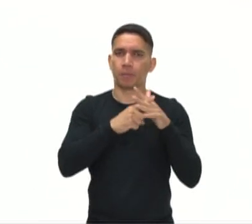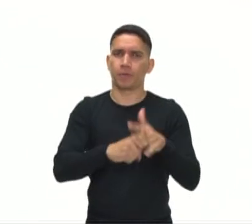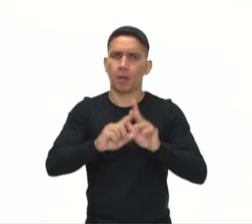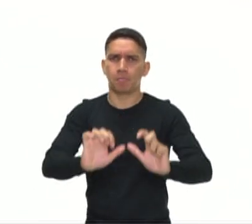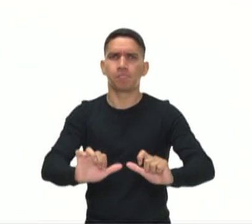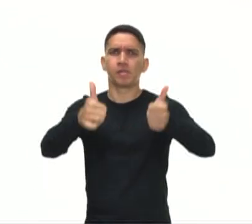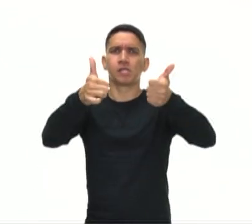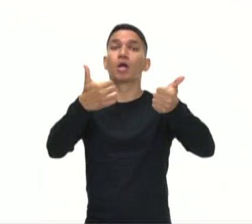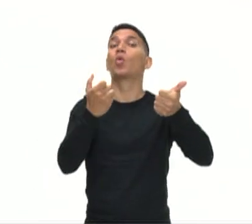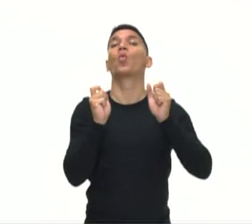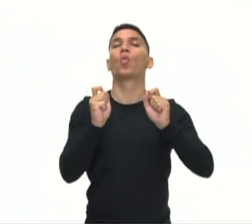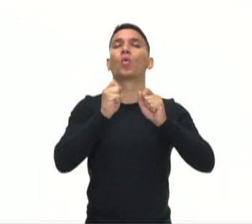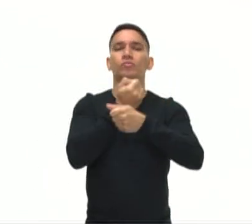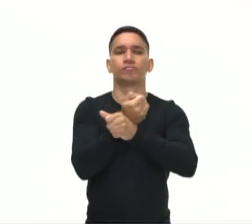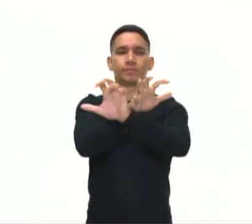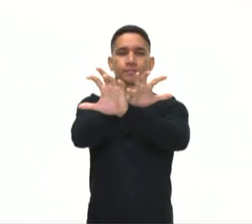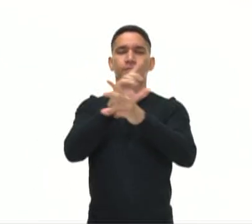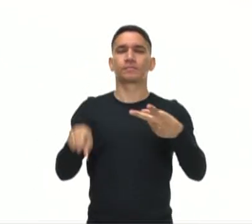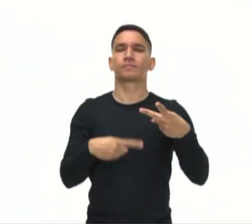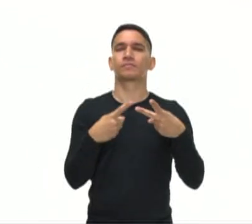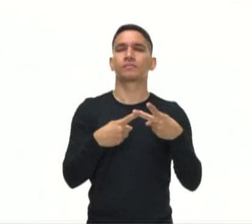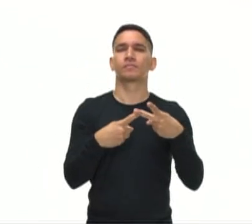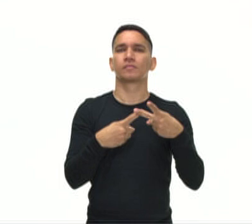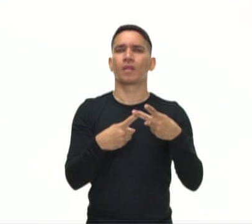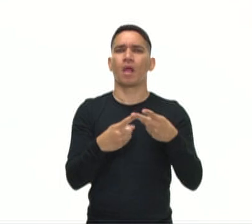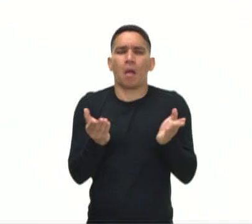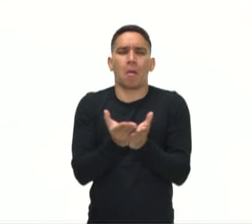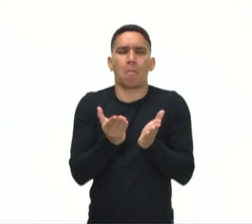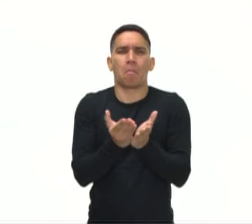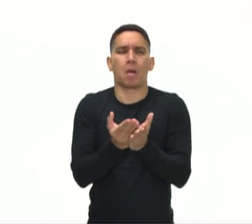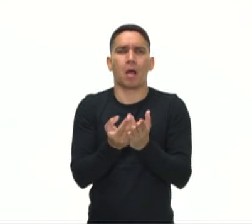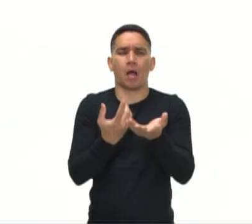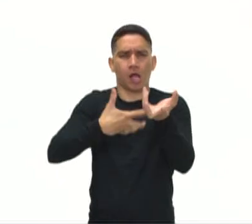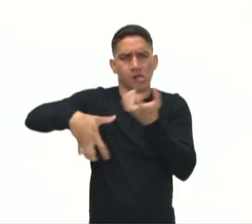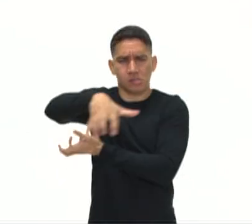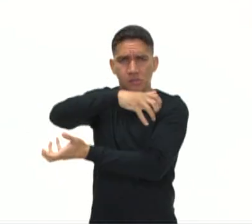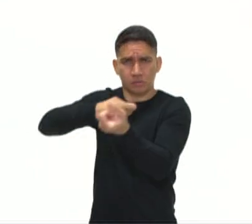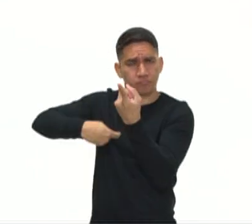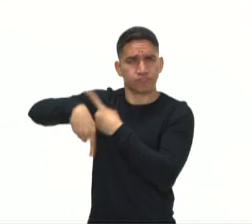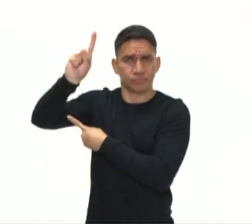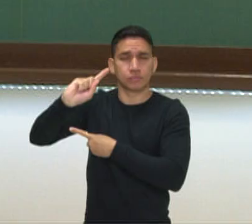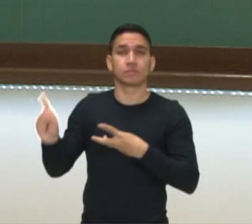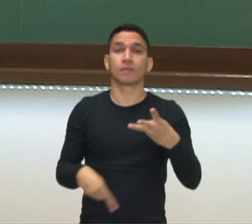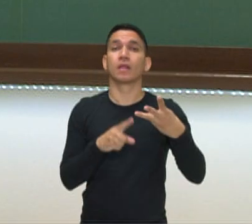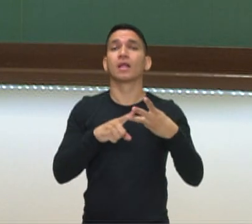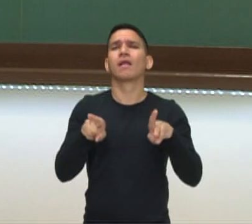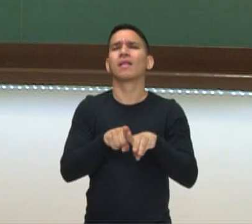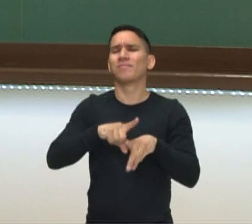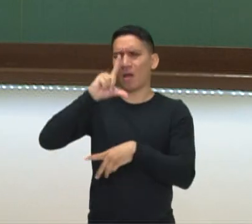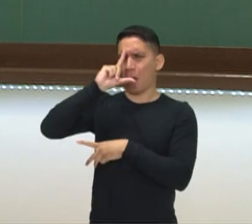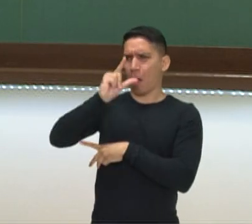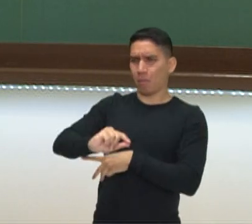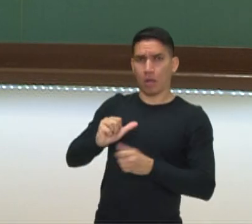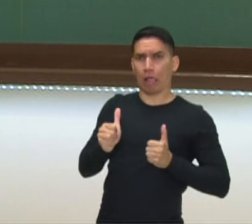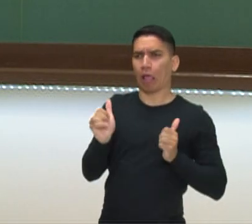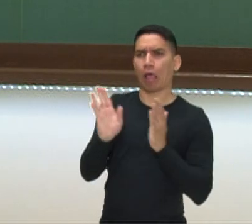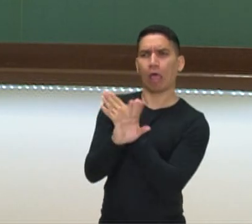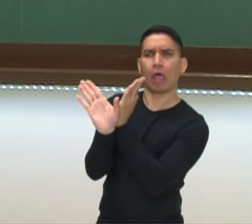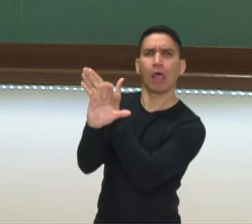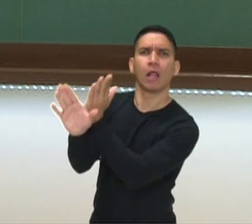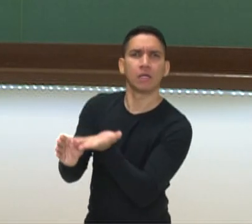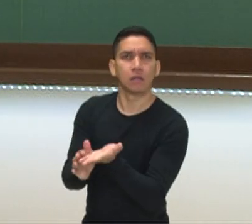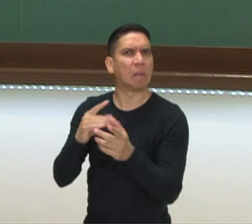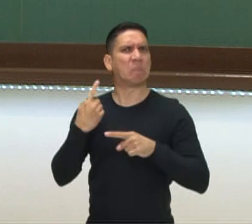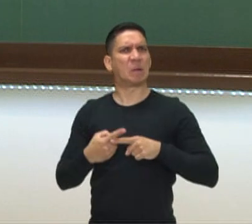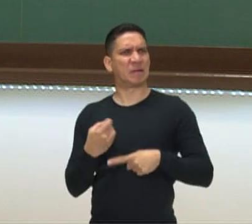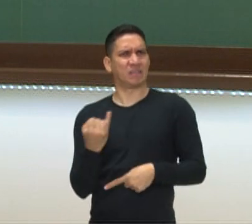a reforma protestante e a política de caça às bruxas. Mas por que esses três elementos são importantes? Nós vimos